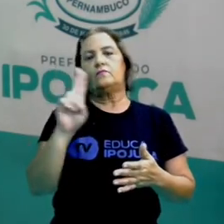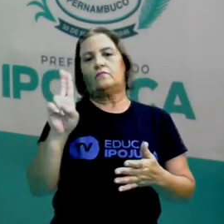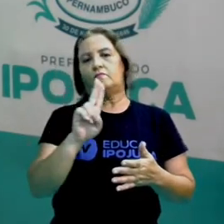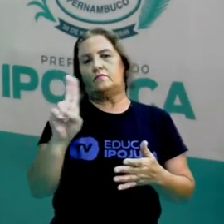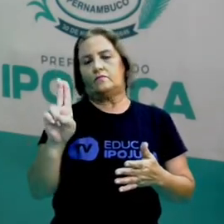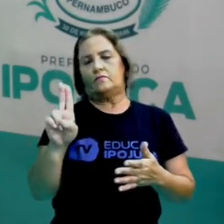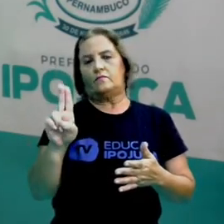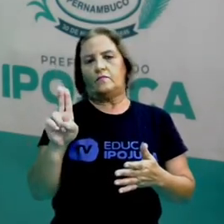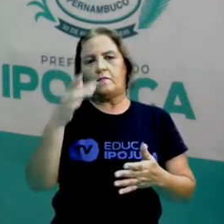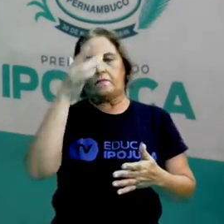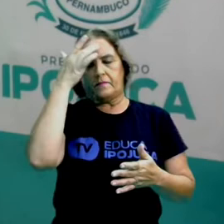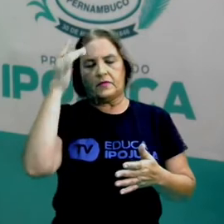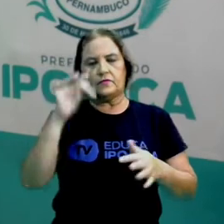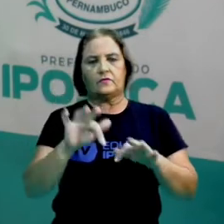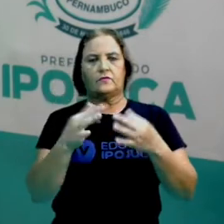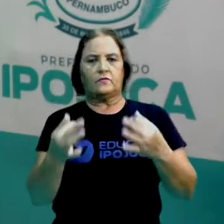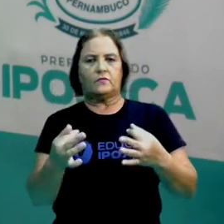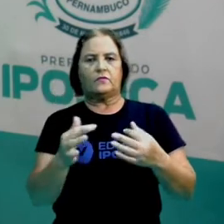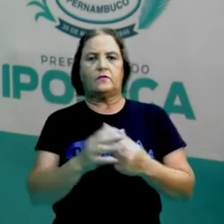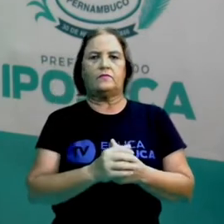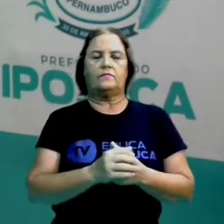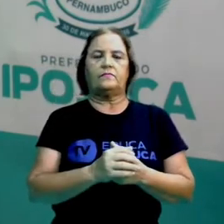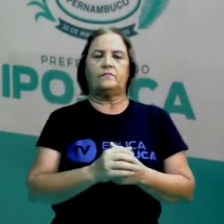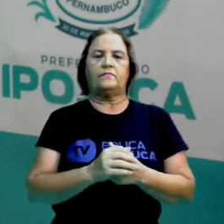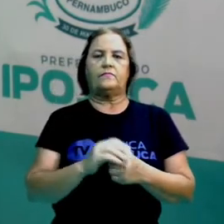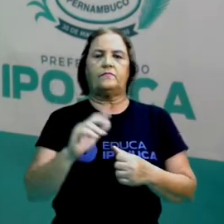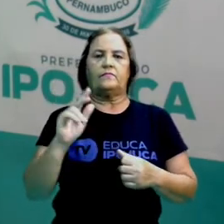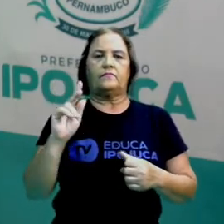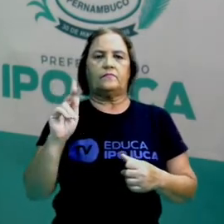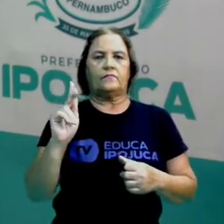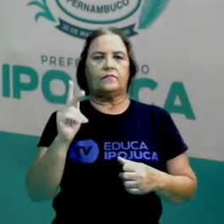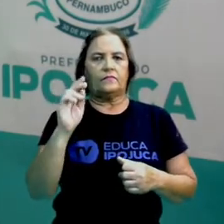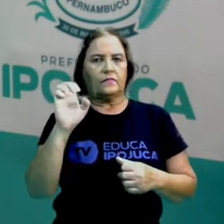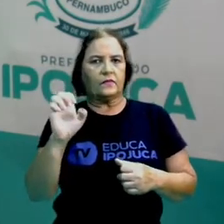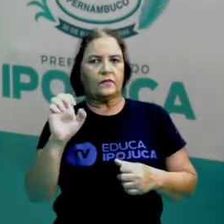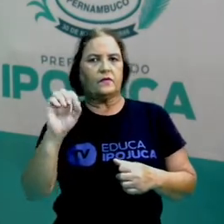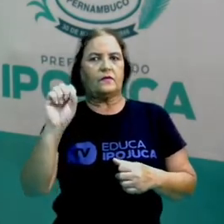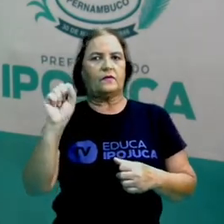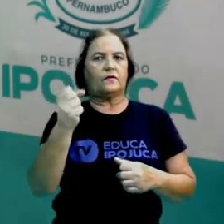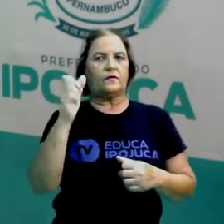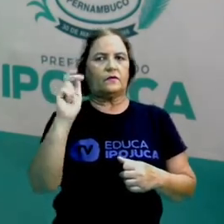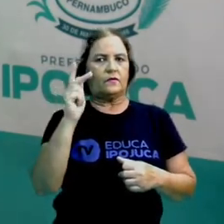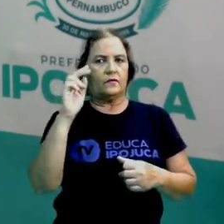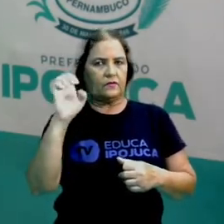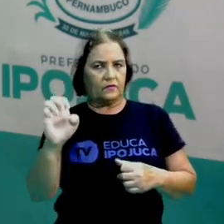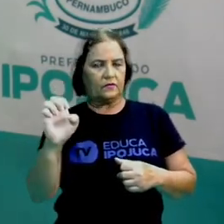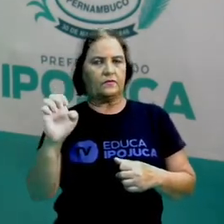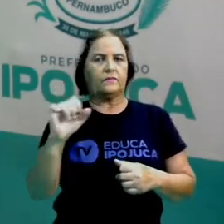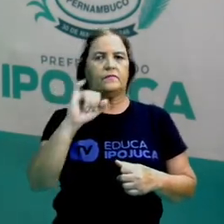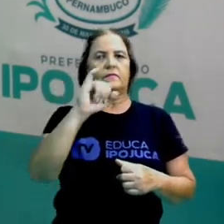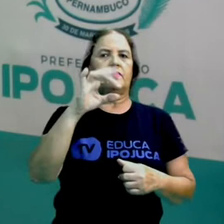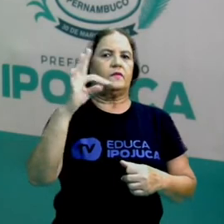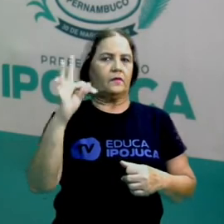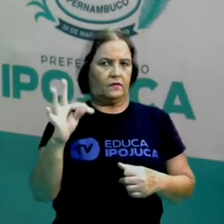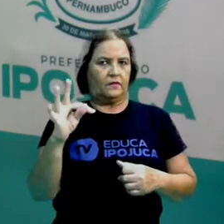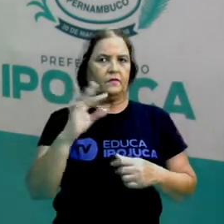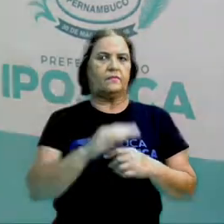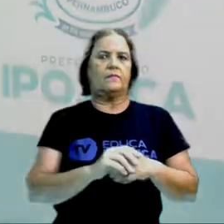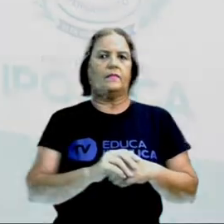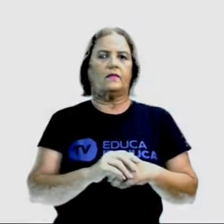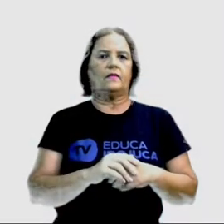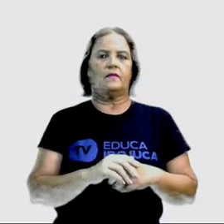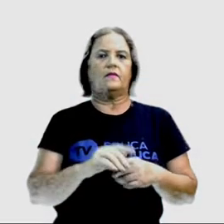do singular. He, she e it. A mesma coisa vai acontecer com a palavra